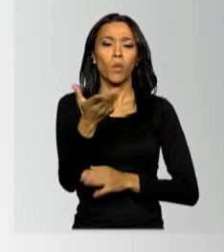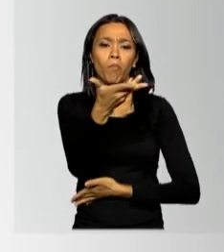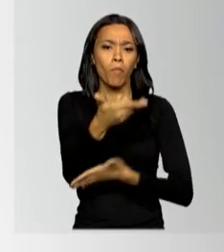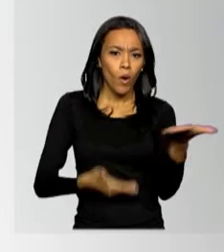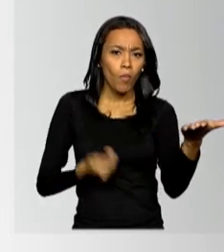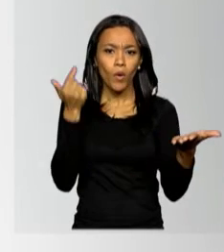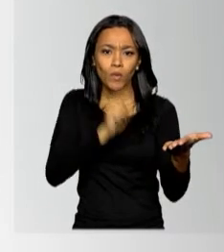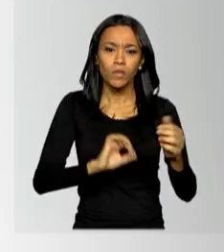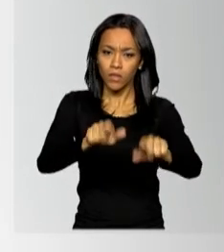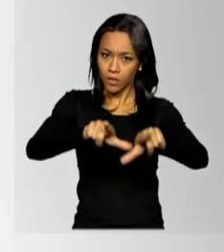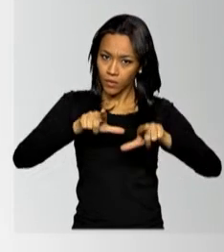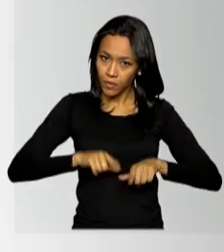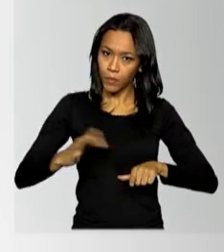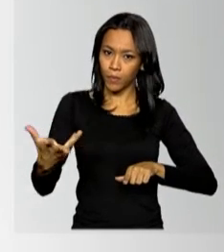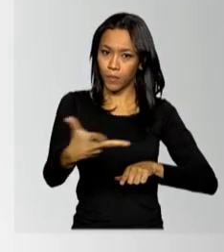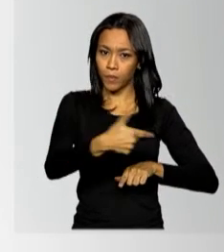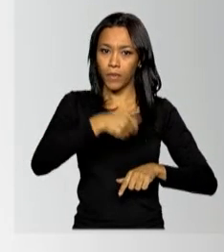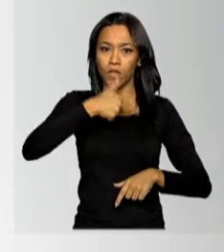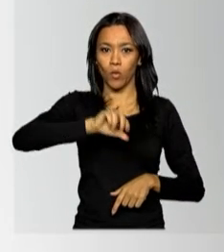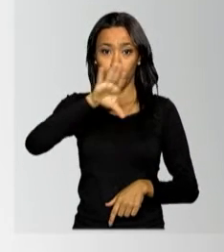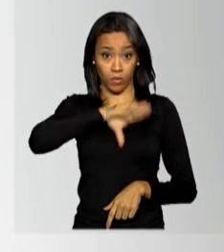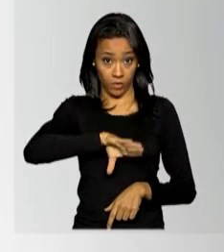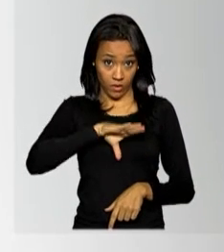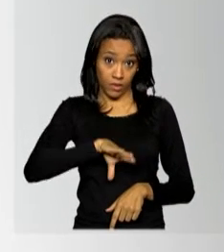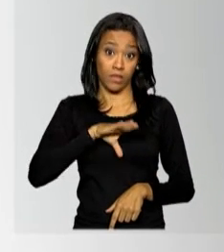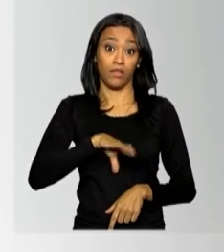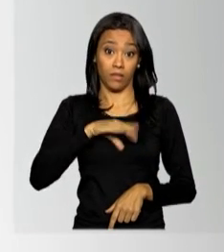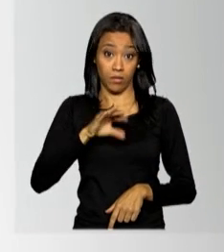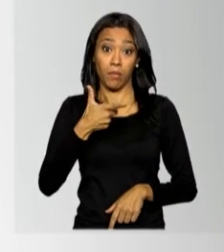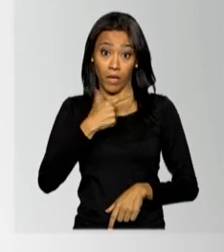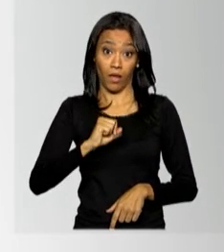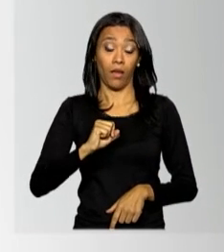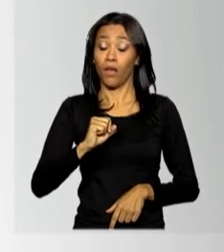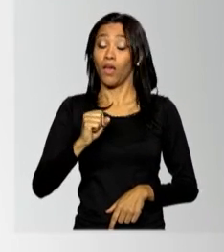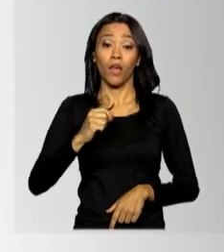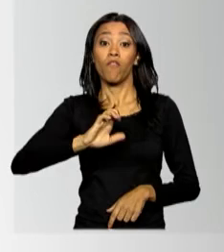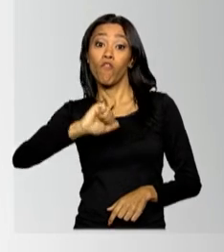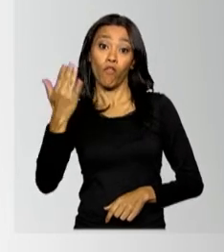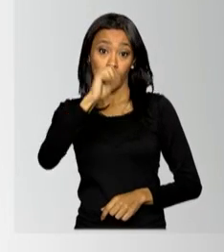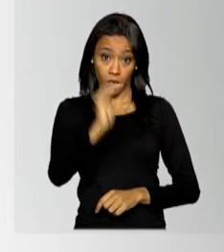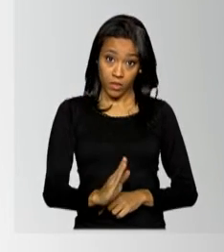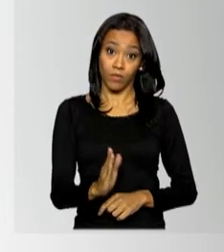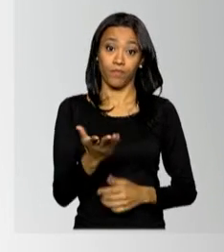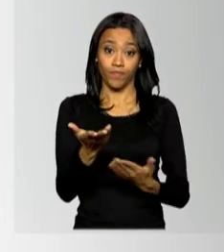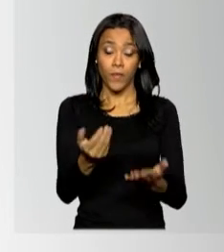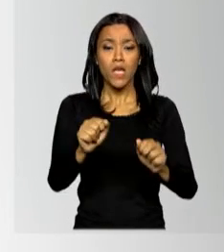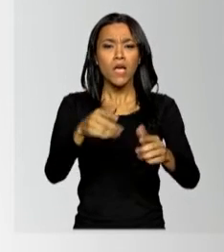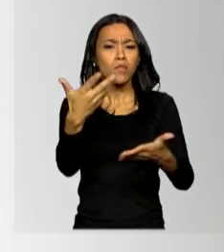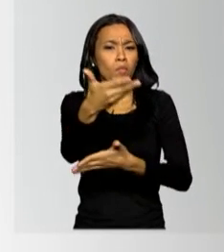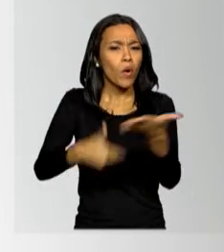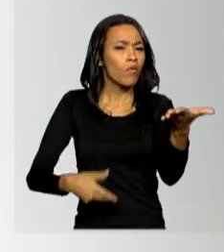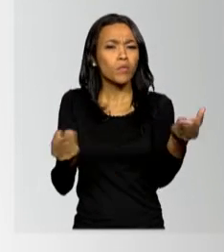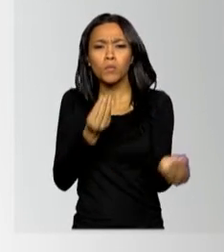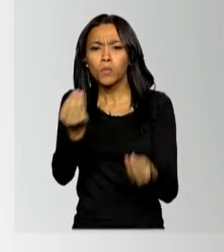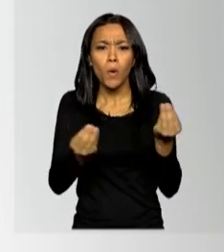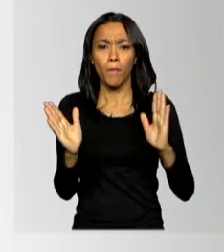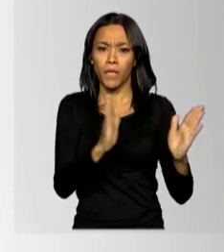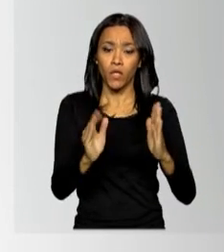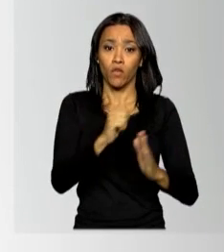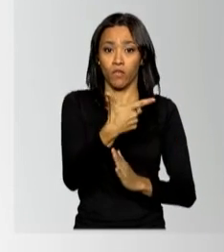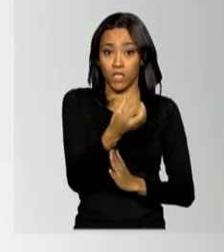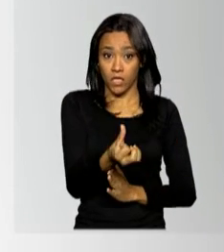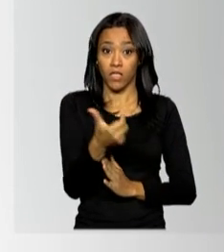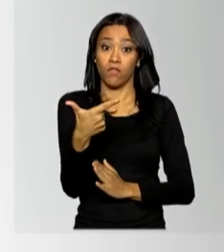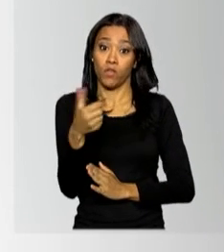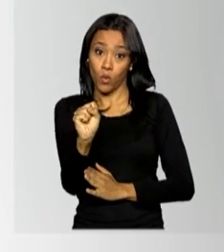obtenção do certificado de proficiência em língua portuguesa para estrangeiros celpe bras as provas serão realizadas entre 26 e